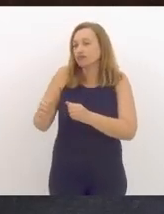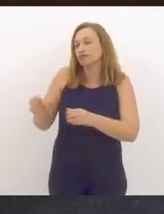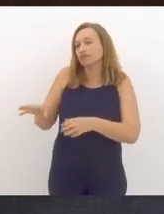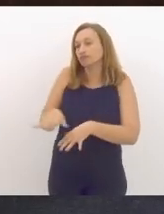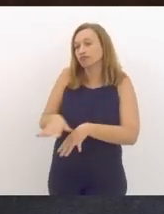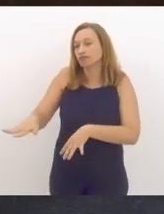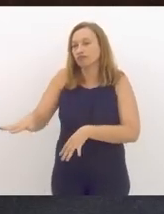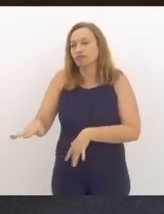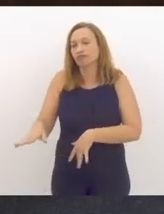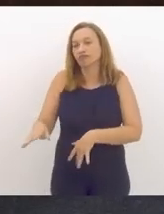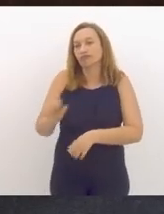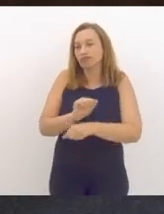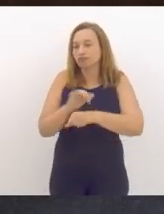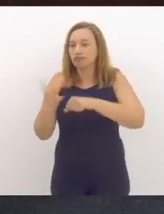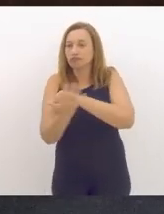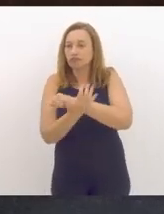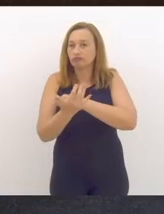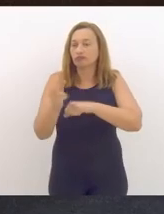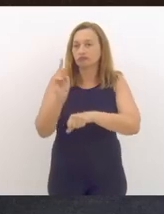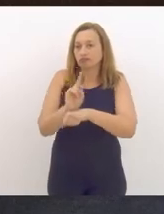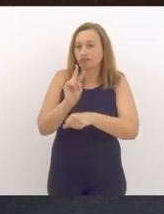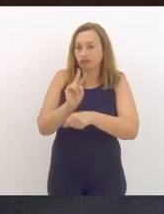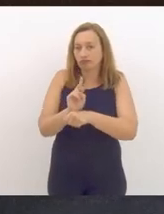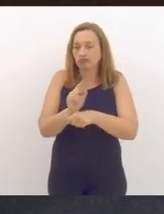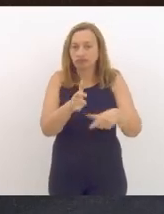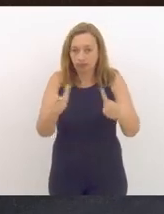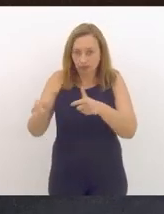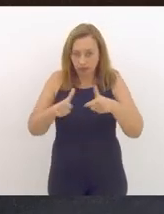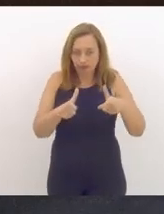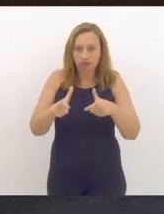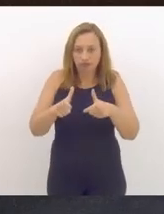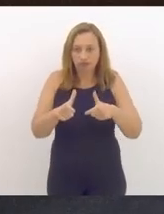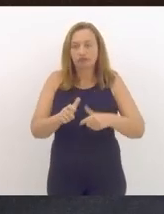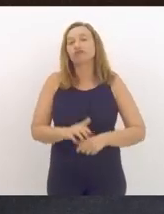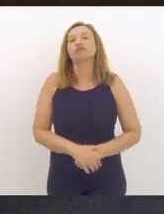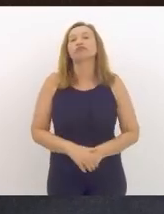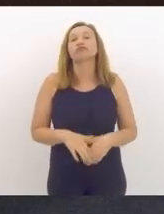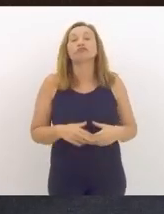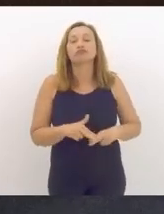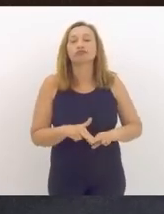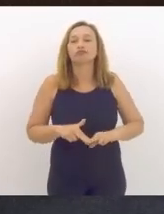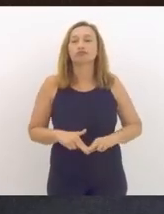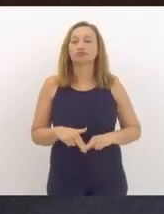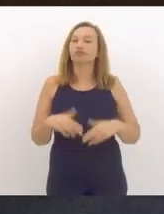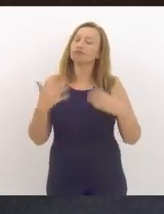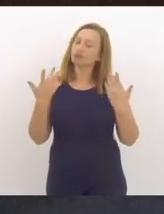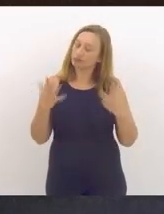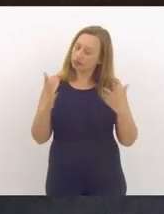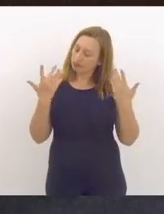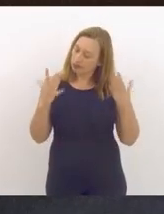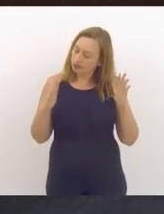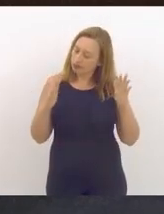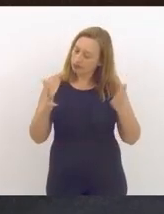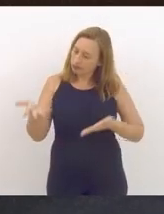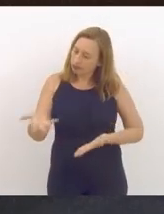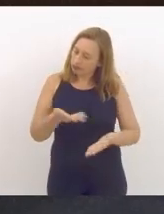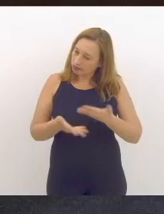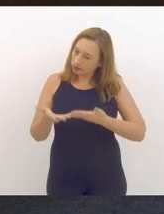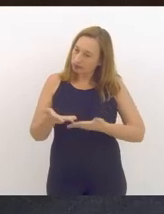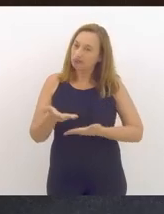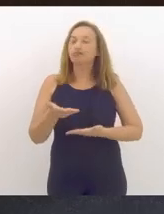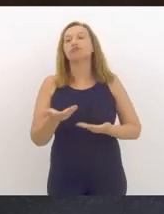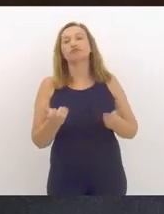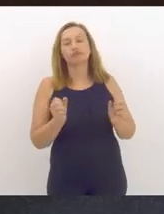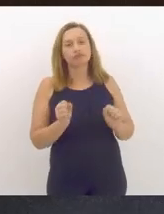prevenção à Covid-19 nessas localidades, nesses espaços. Portanto, minha saudação a essa parceria bem-sucedida,